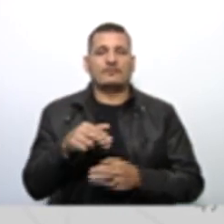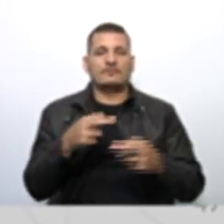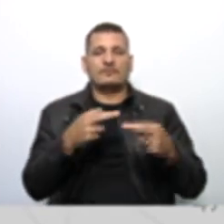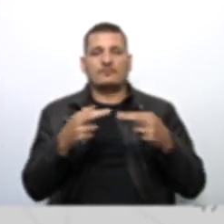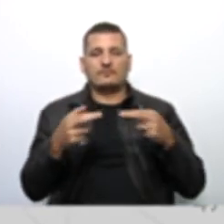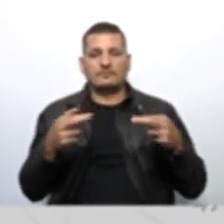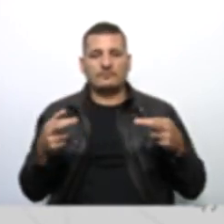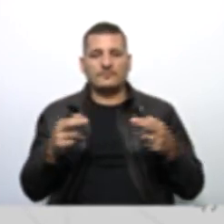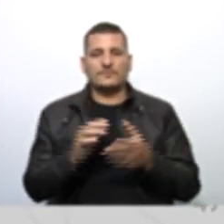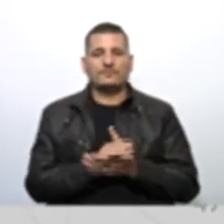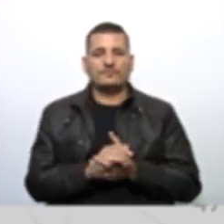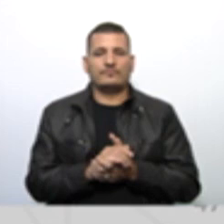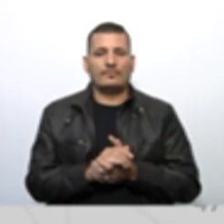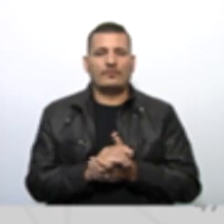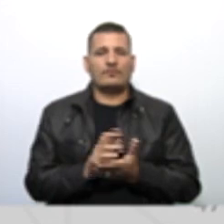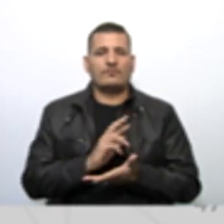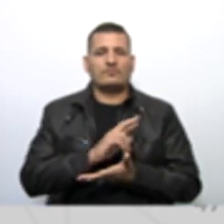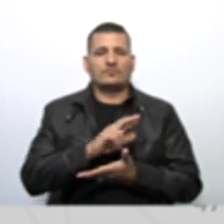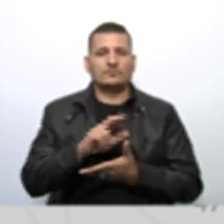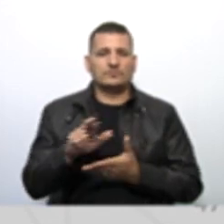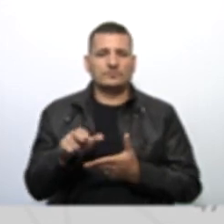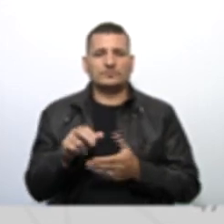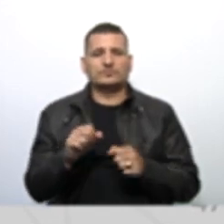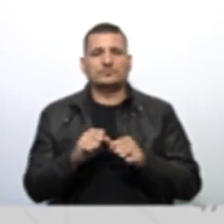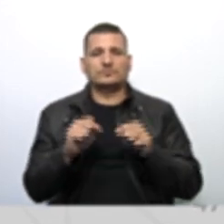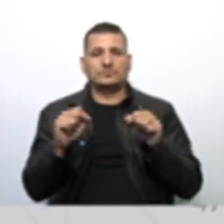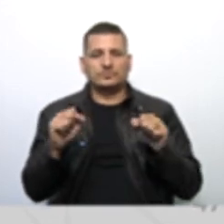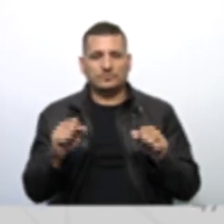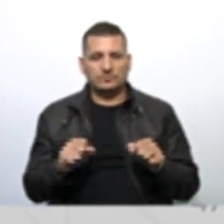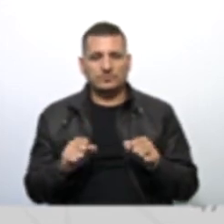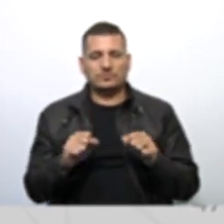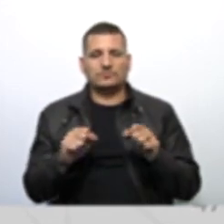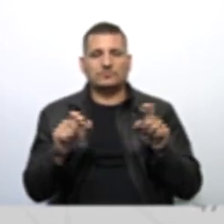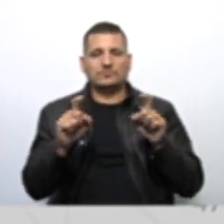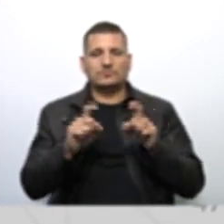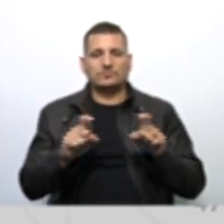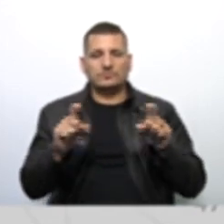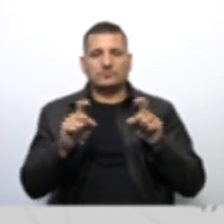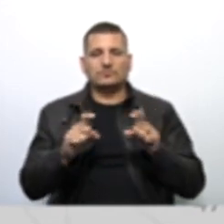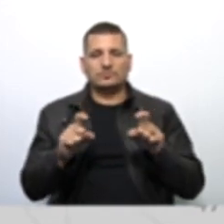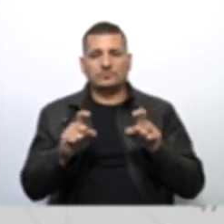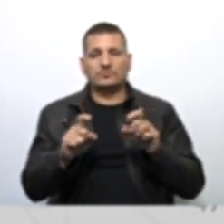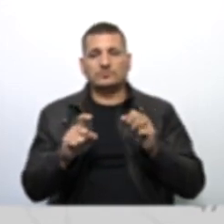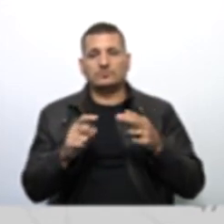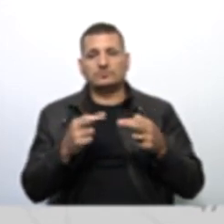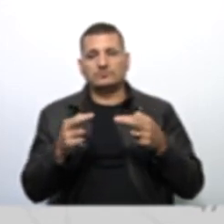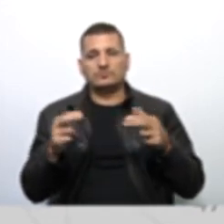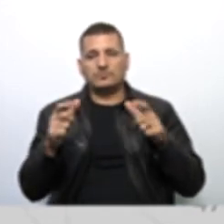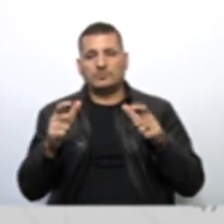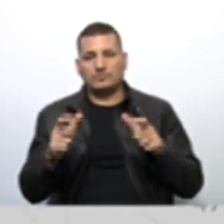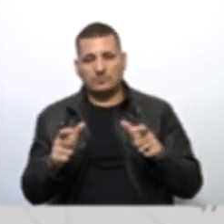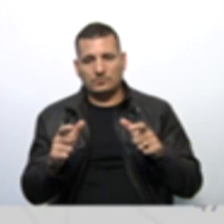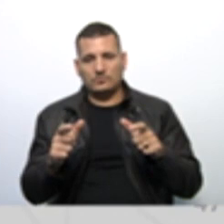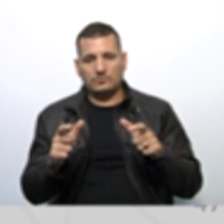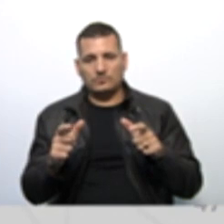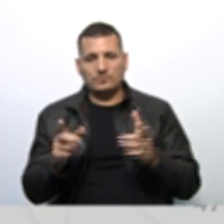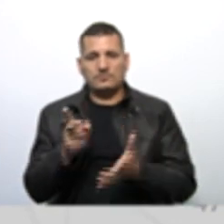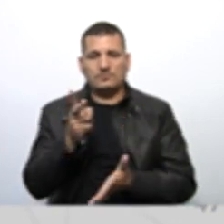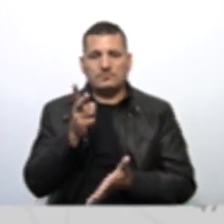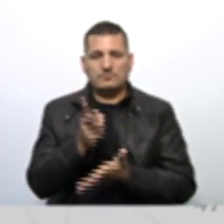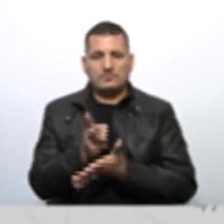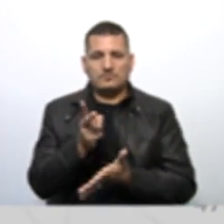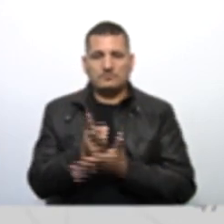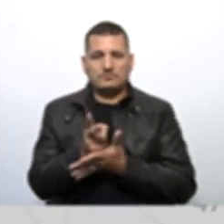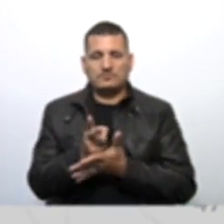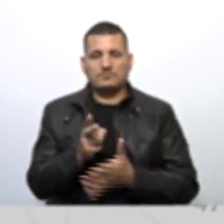rede de interligação de diversos sistemas de computadores ou redes locais localizado